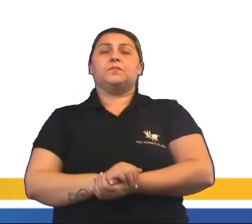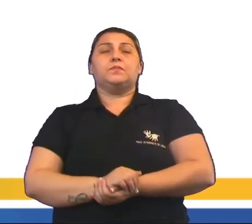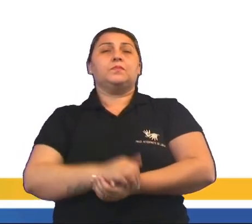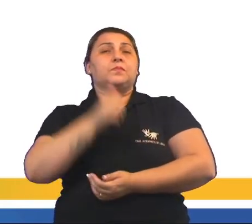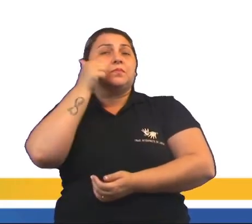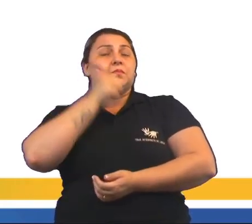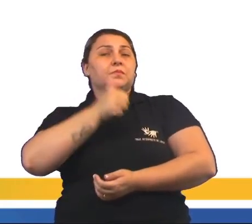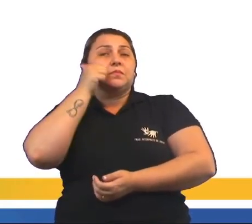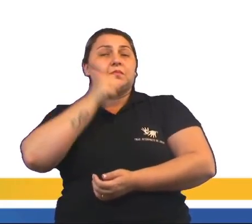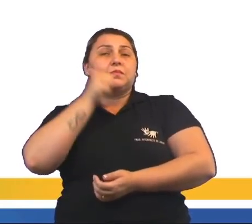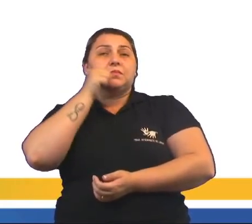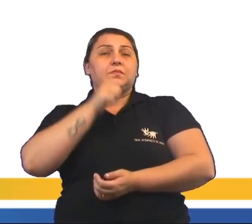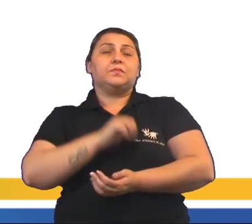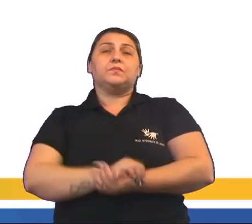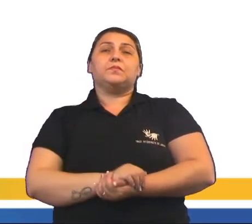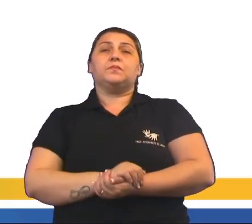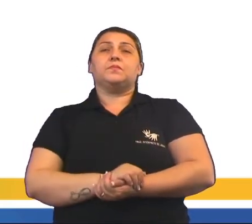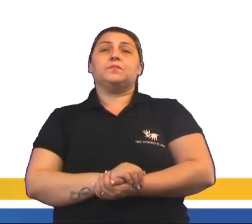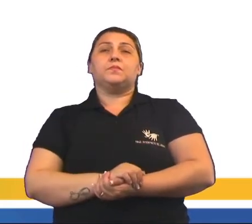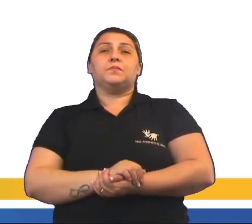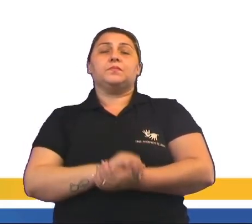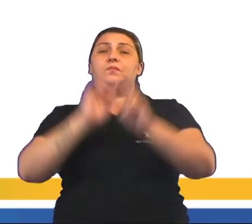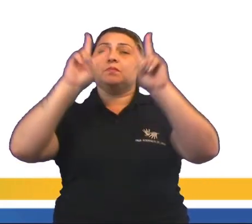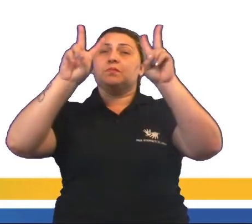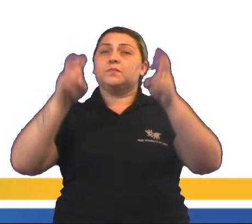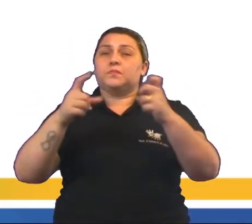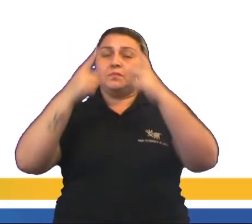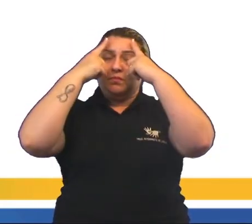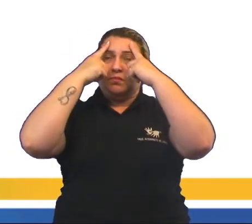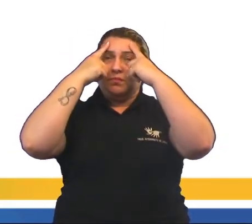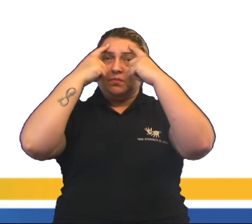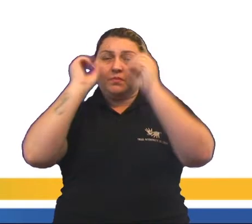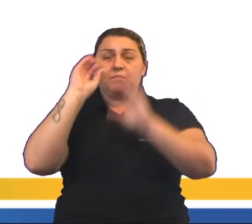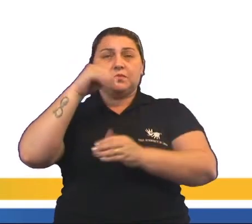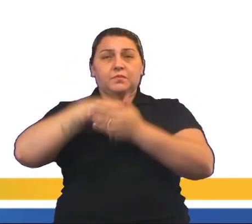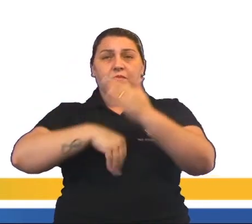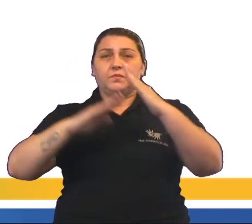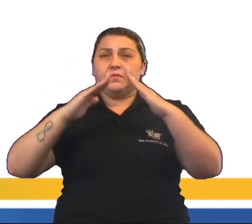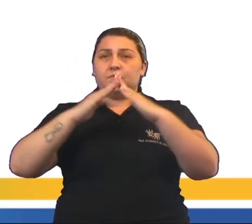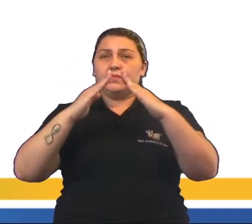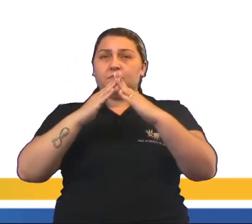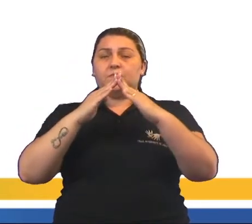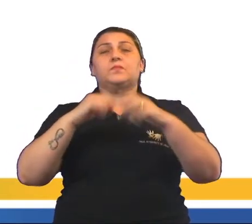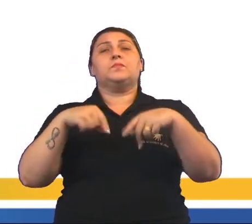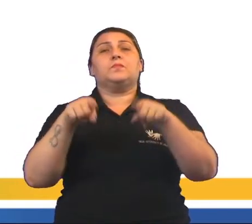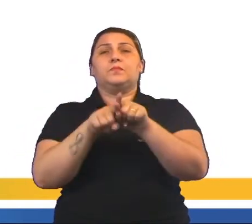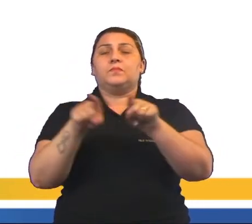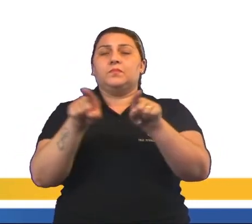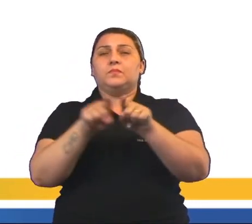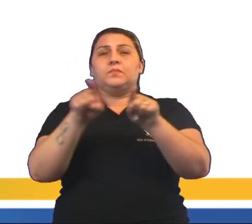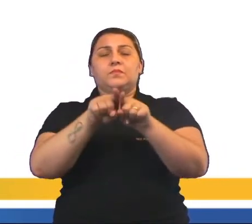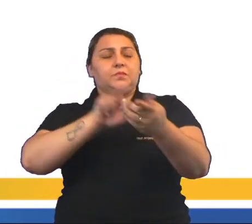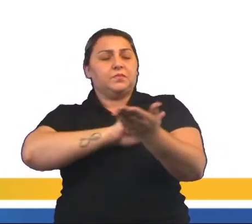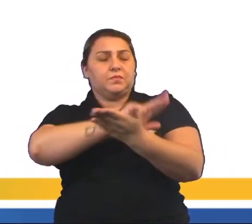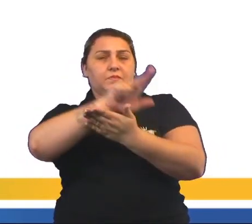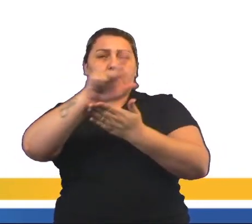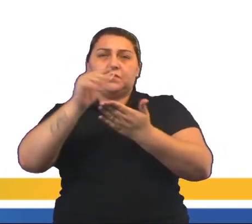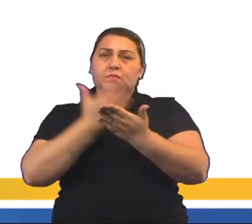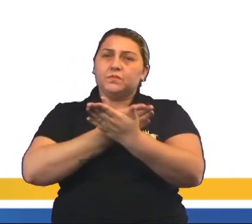à mulher, ou seja, é o tema da violência doméstica, e da mesma forma que existem